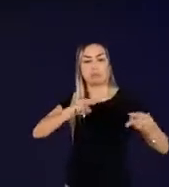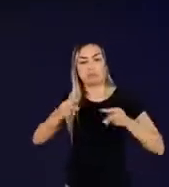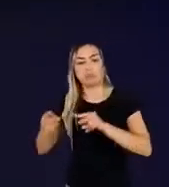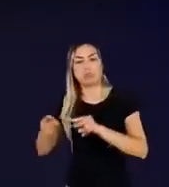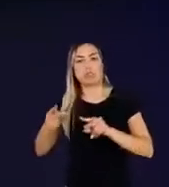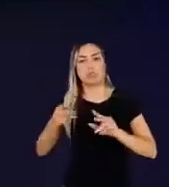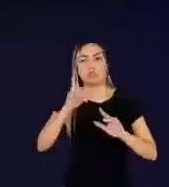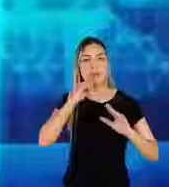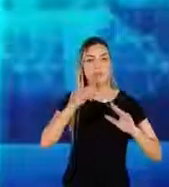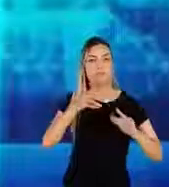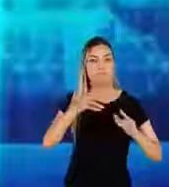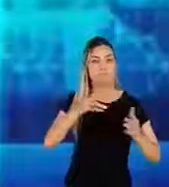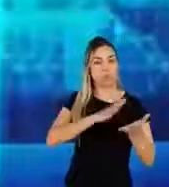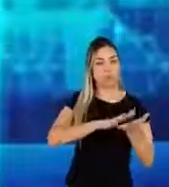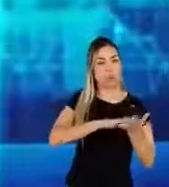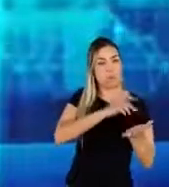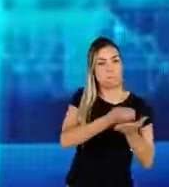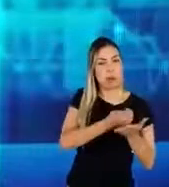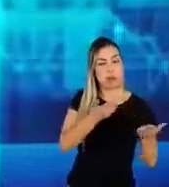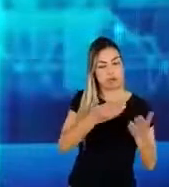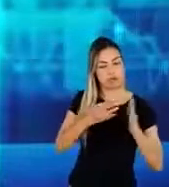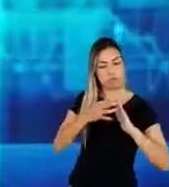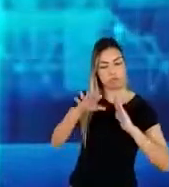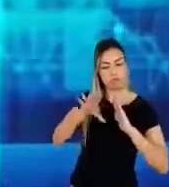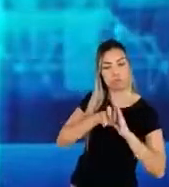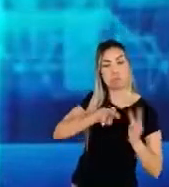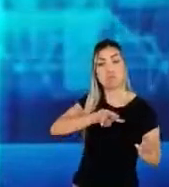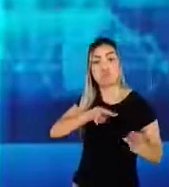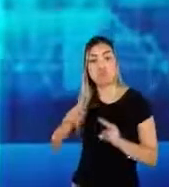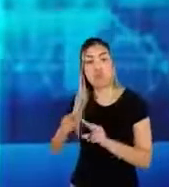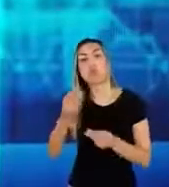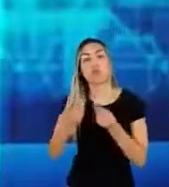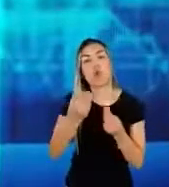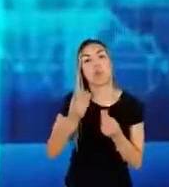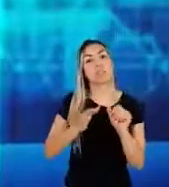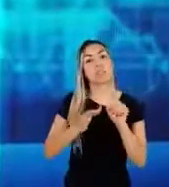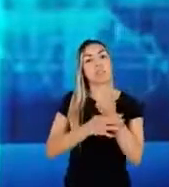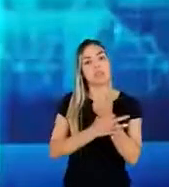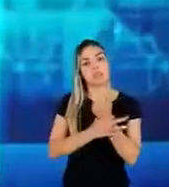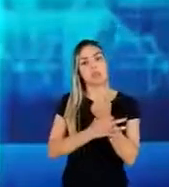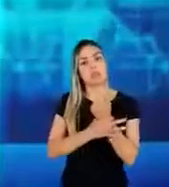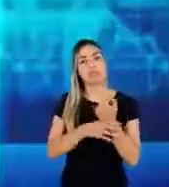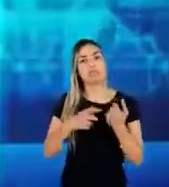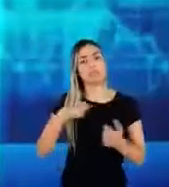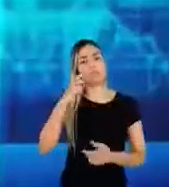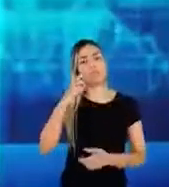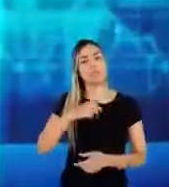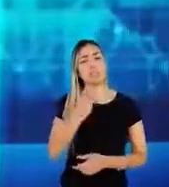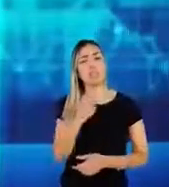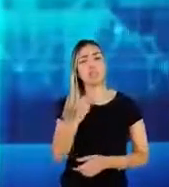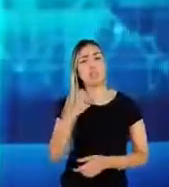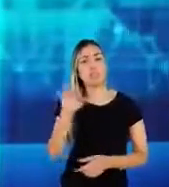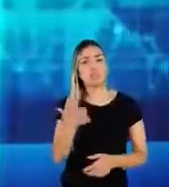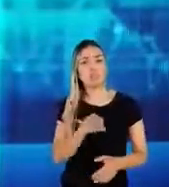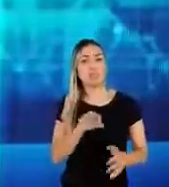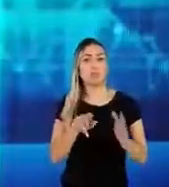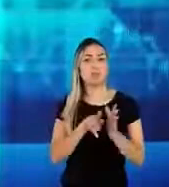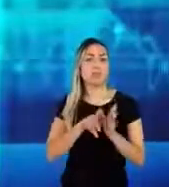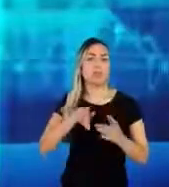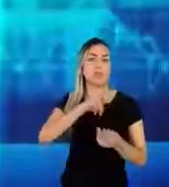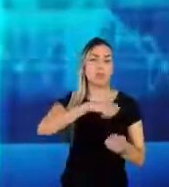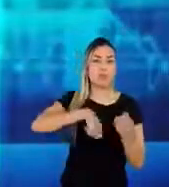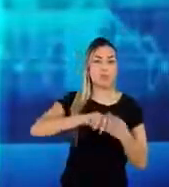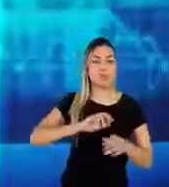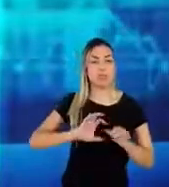aqui que hoje nós já temos 32% dos clientes no Mercado Livre. Até não há pouco tempo atrás era